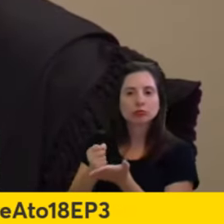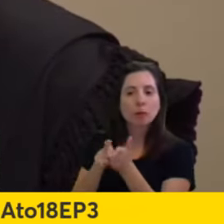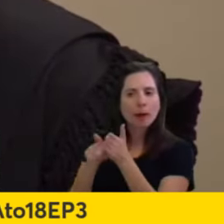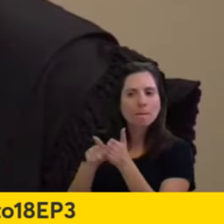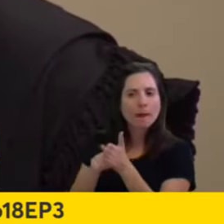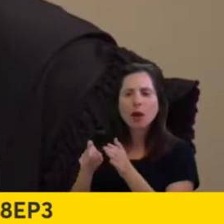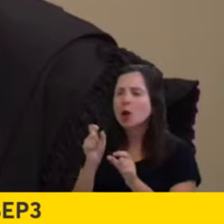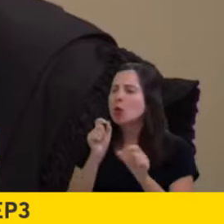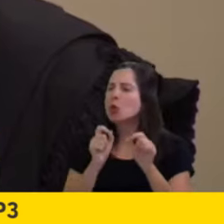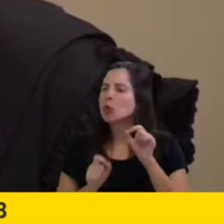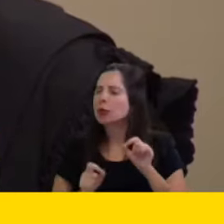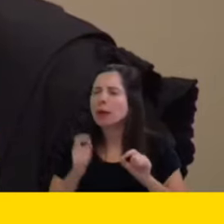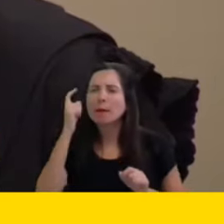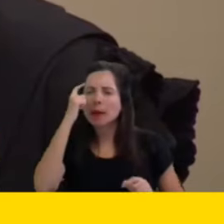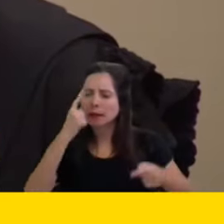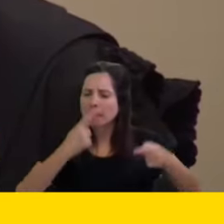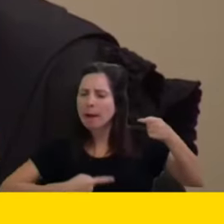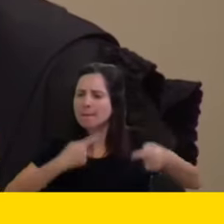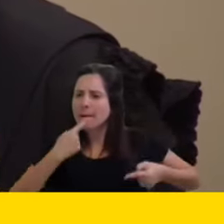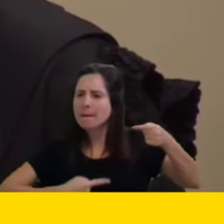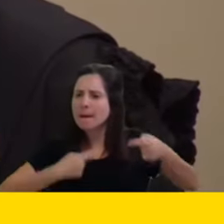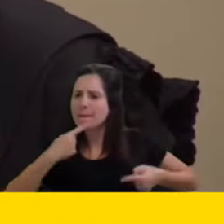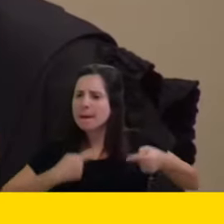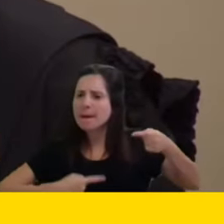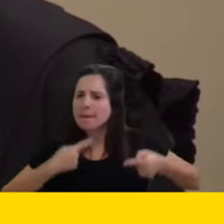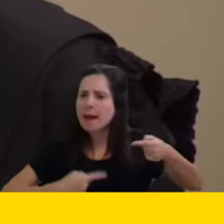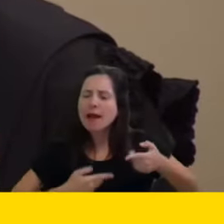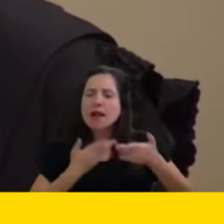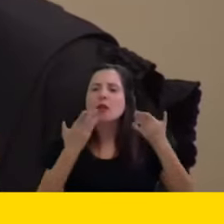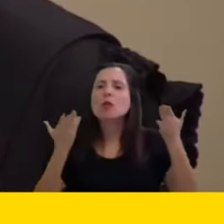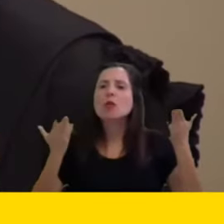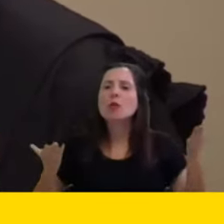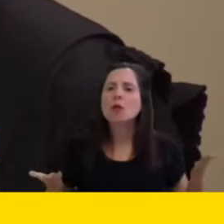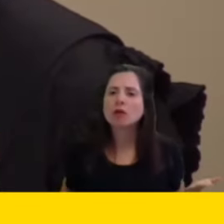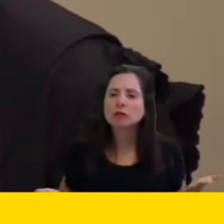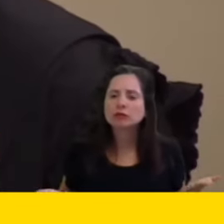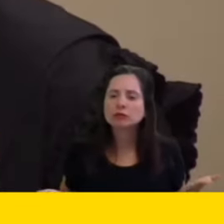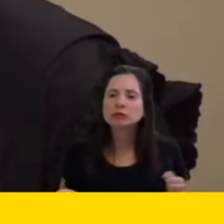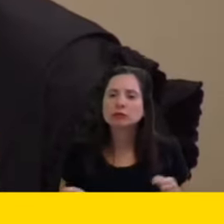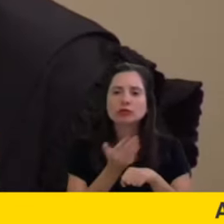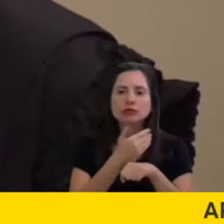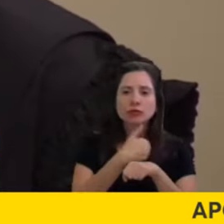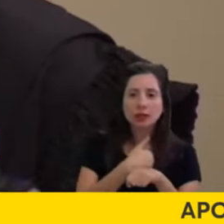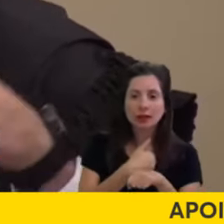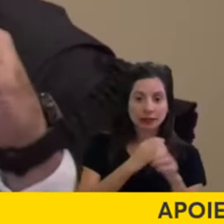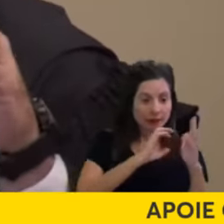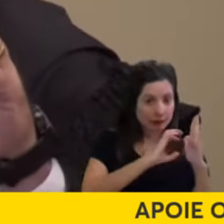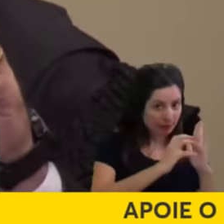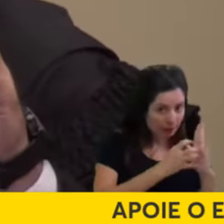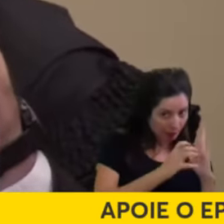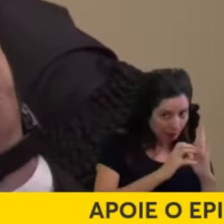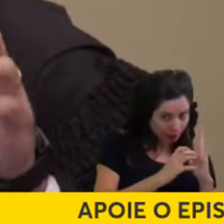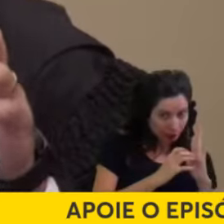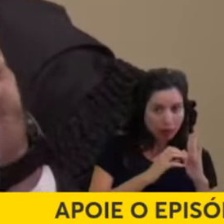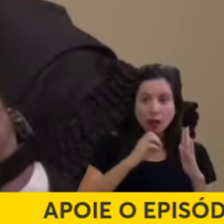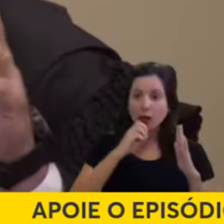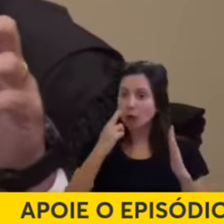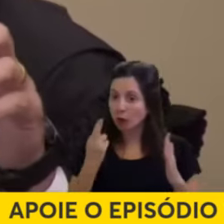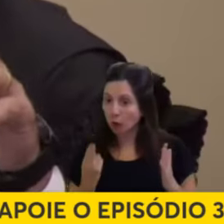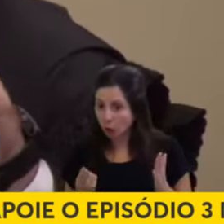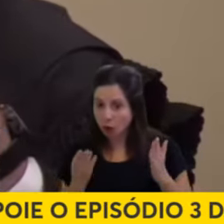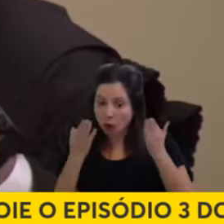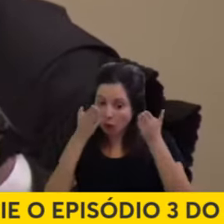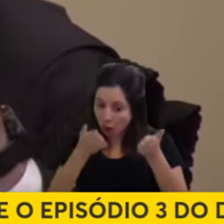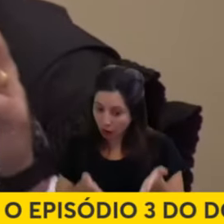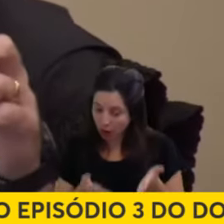discute que importa é a natureza das despesas realizadas na fase de pré-campanha se seriam partidárias e assim em benefício do partido e